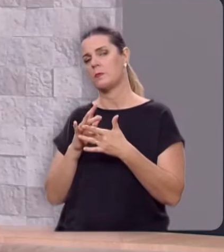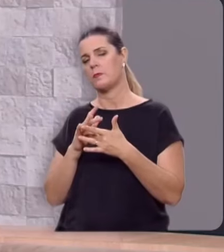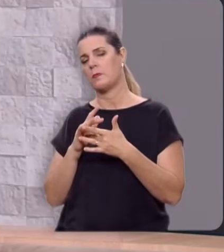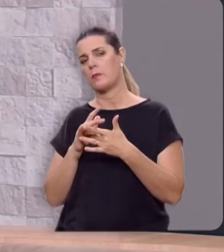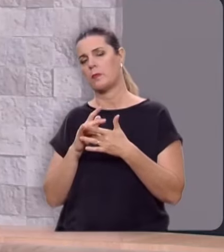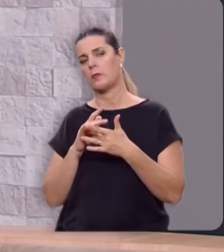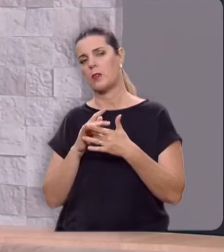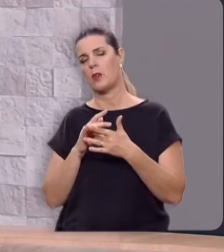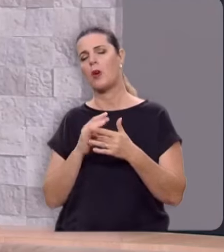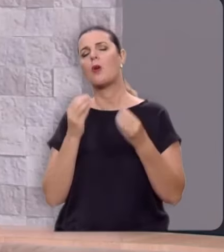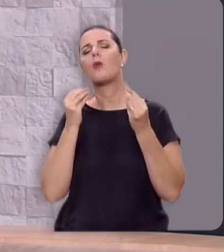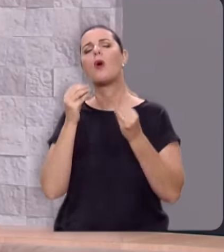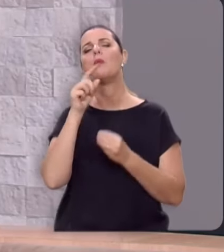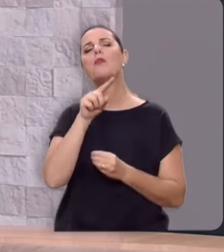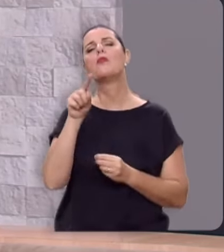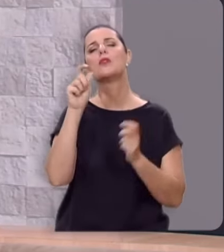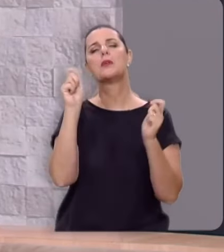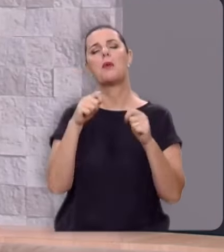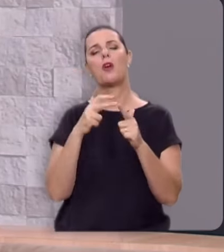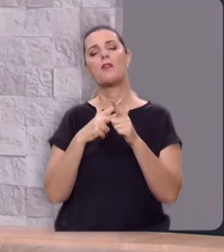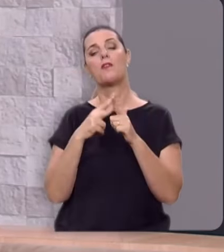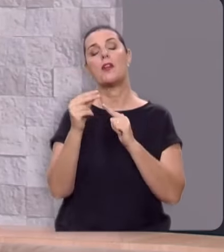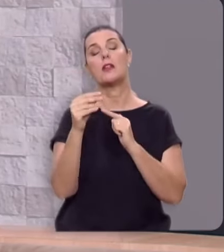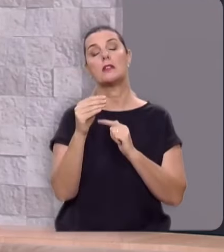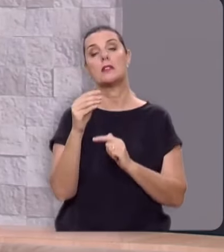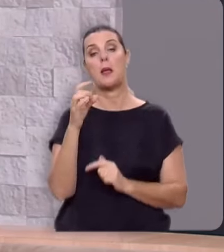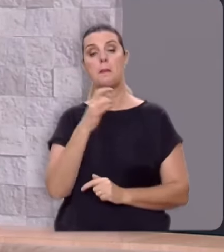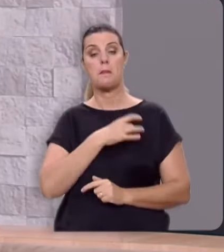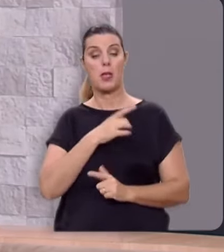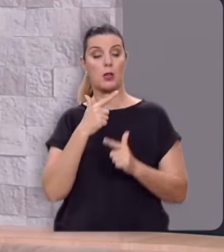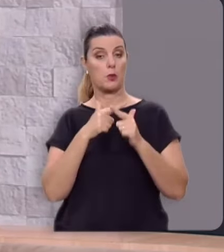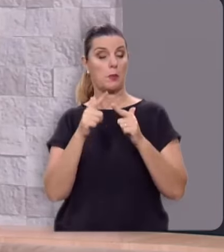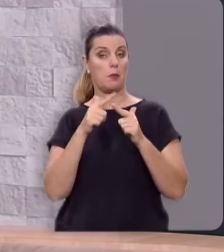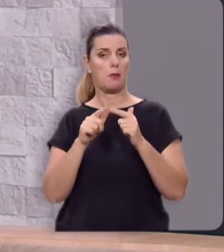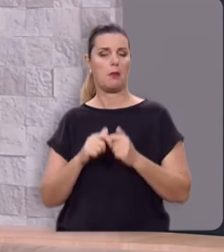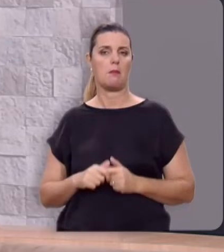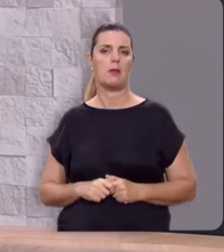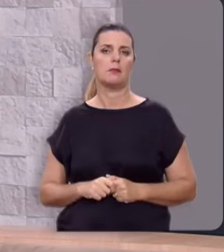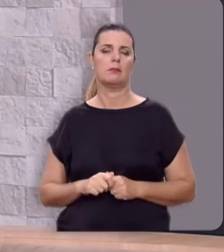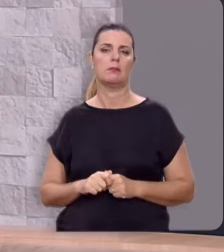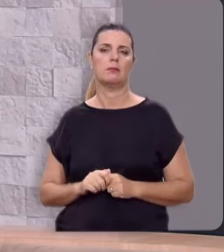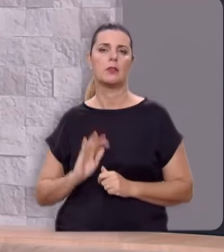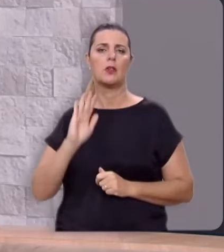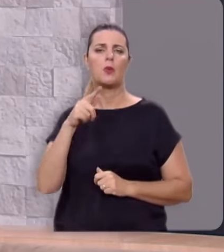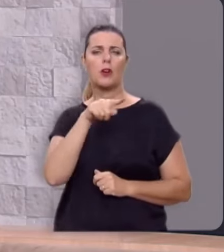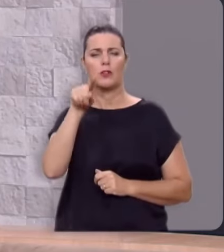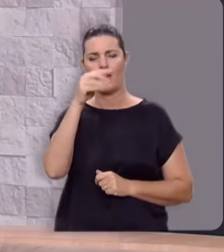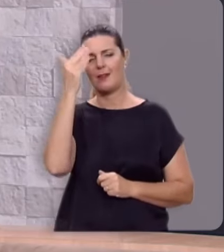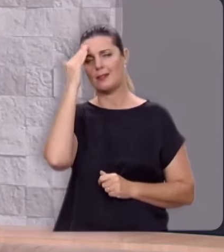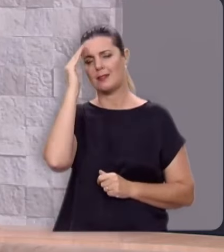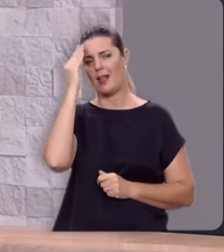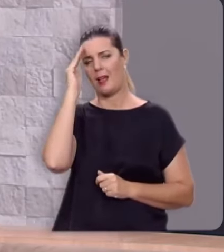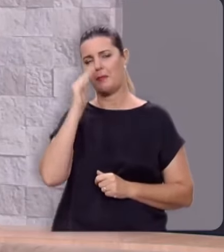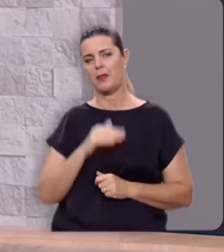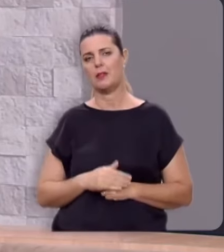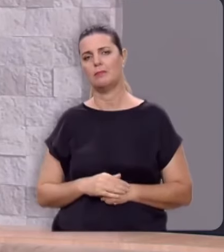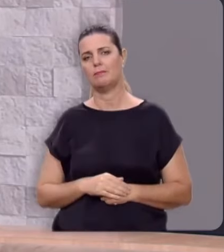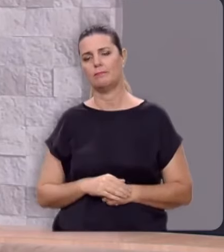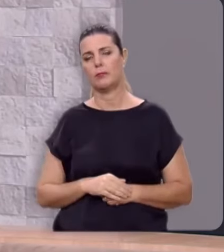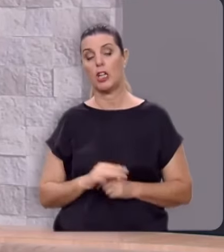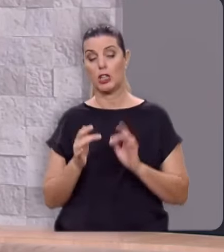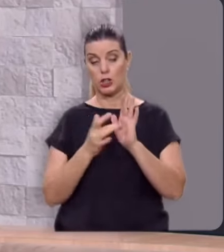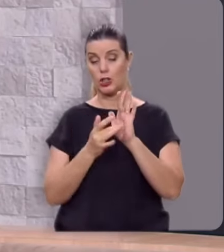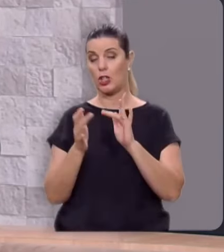Como é que você pode vencer o medo das tempestades? É quando você sabe